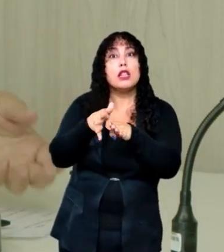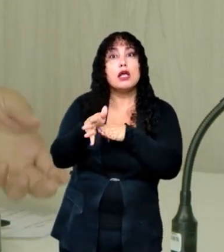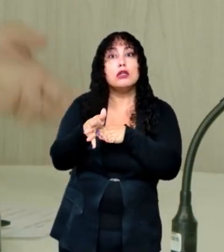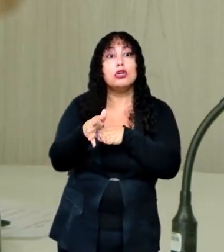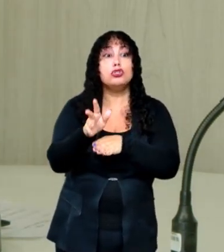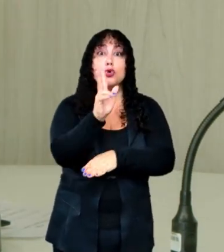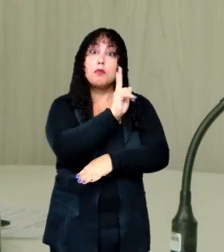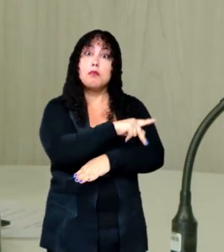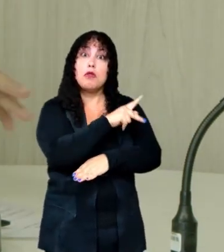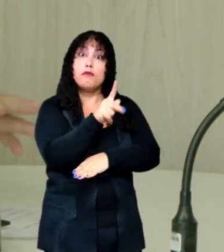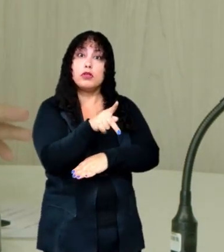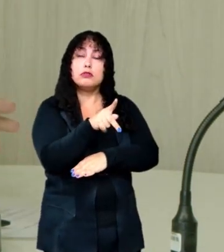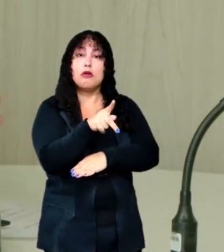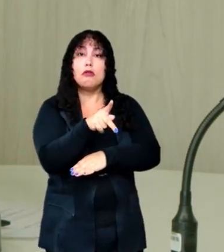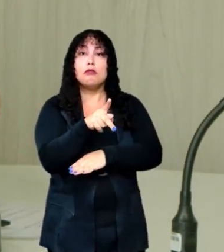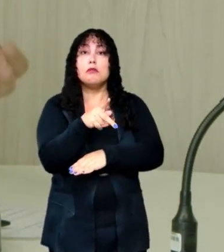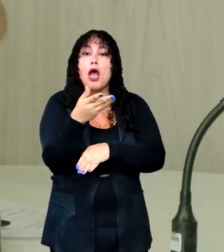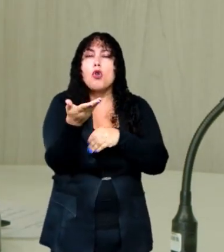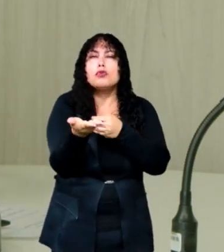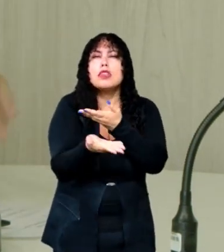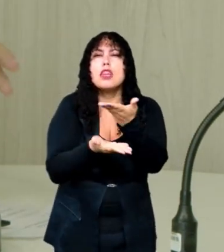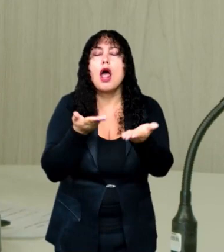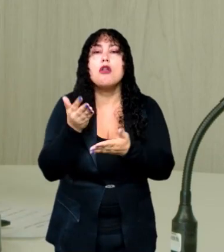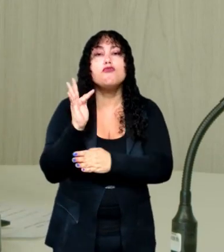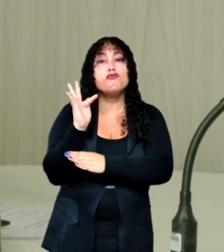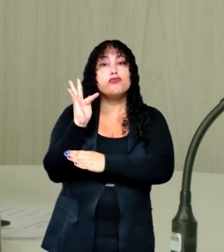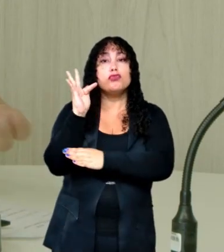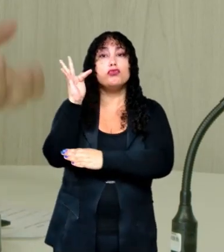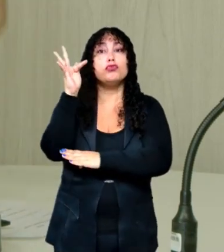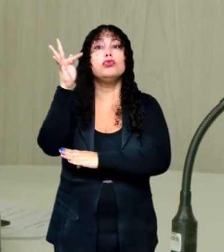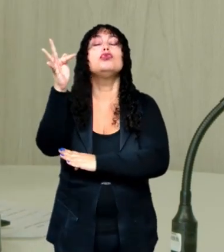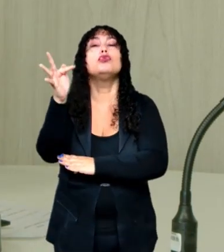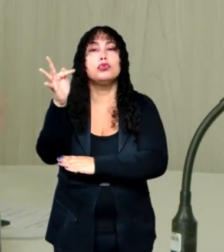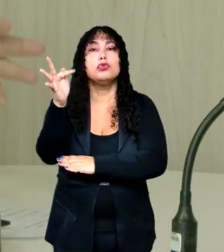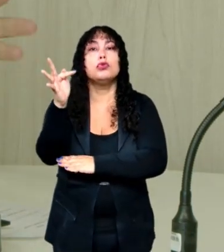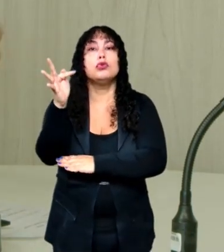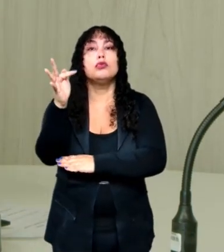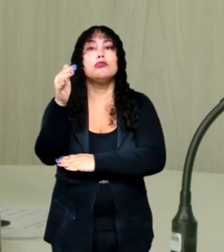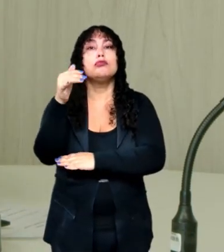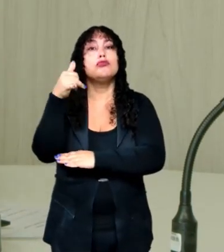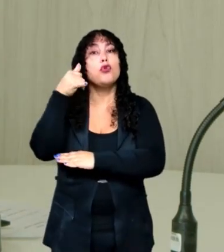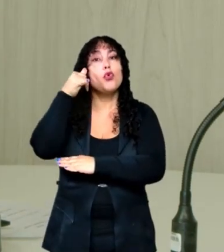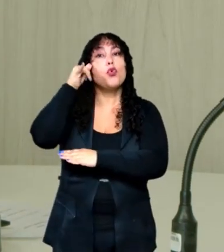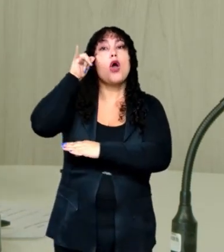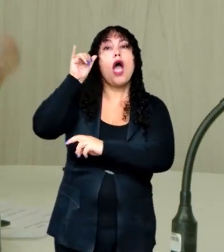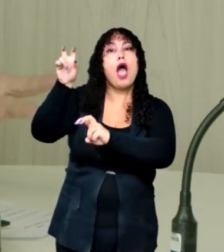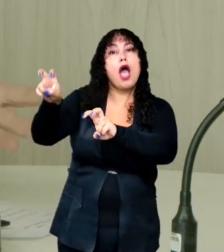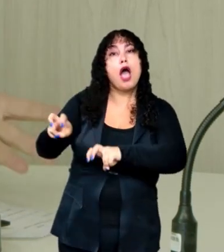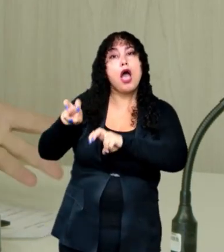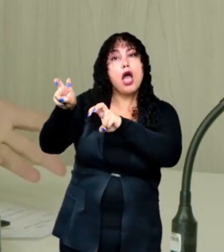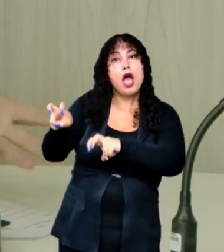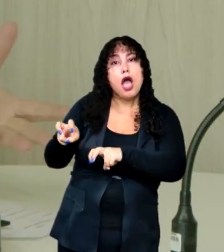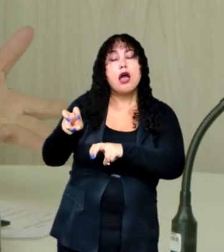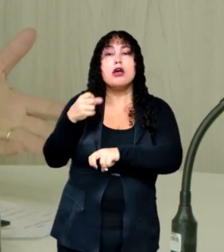um professor para o trato de um futuro agrônomo, um futuro